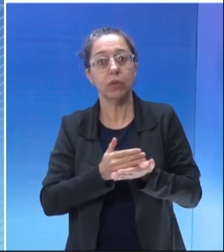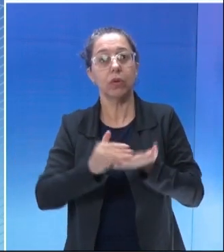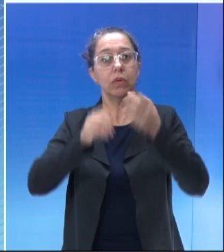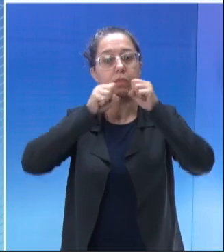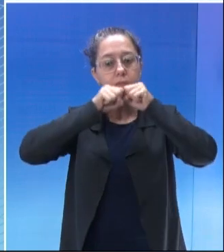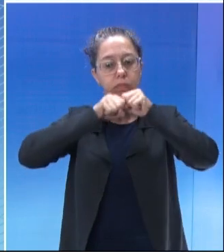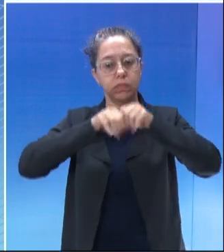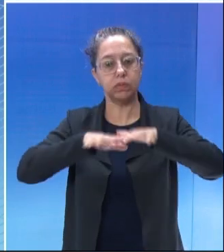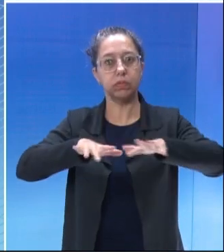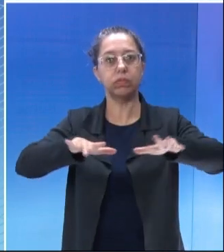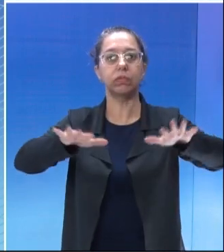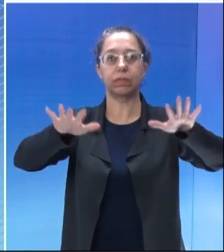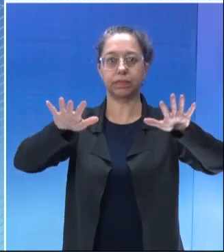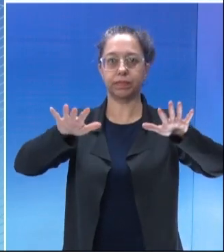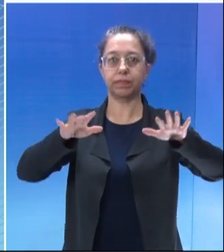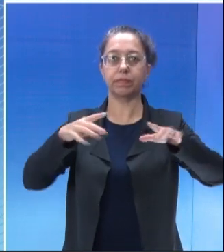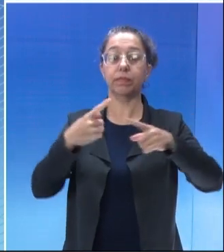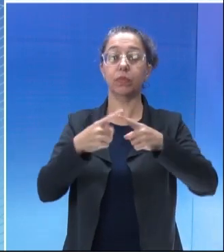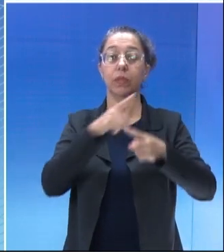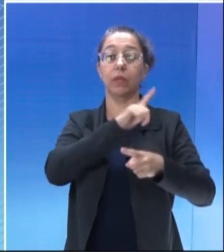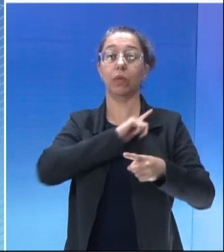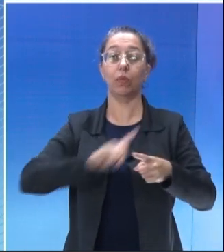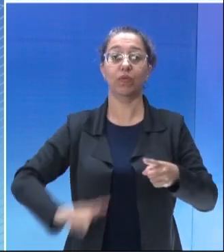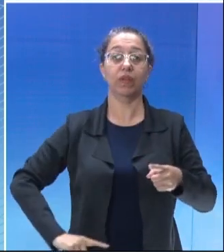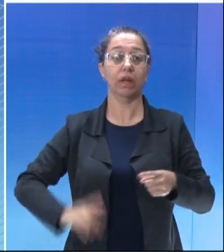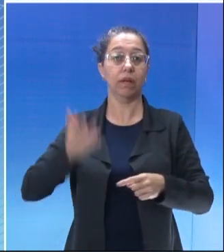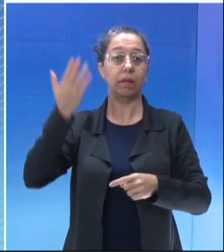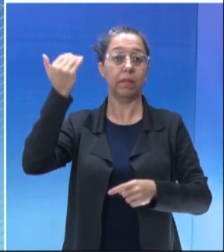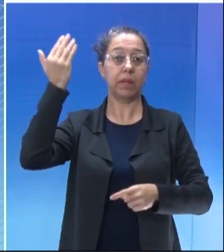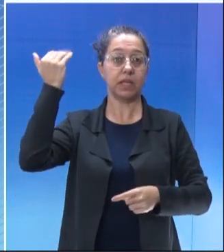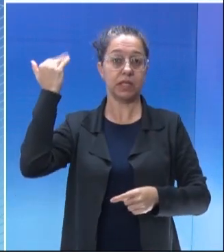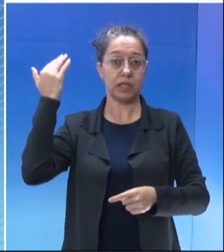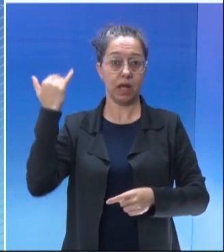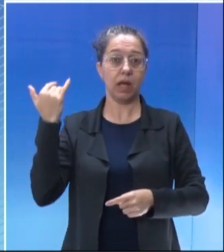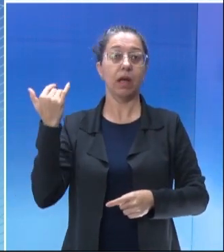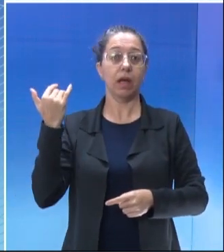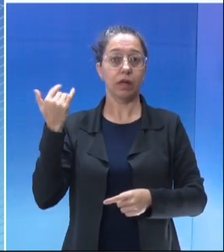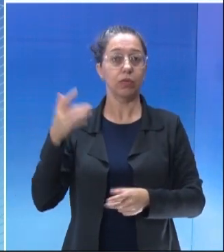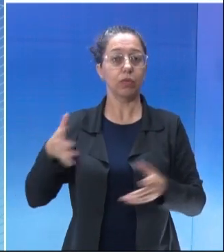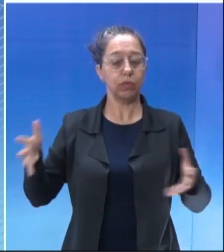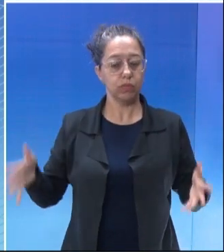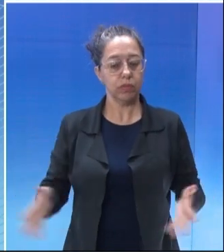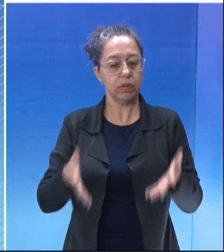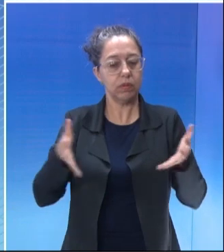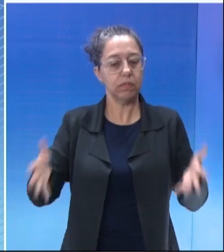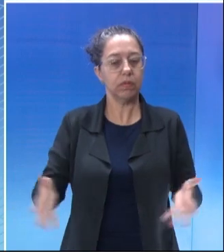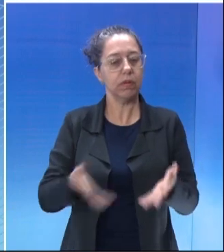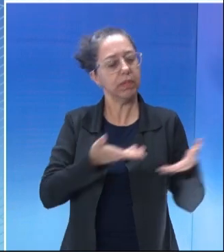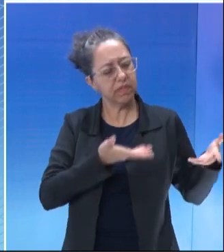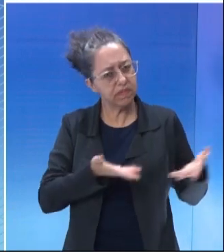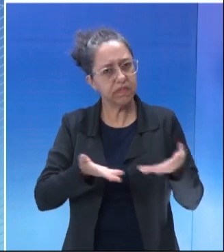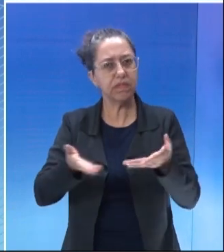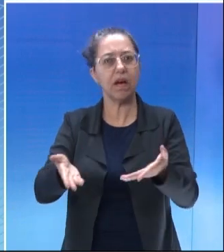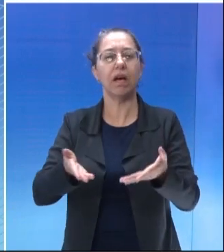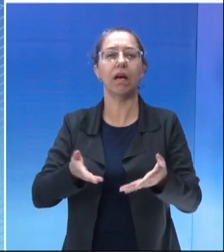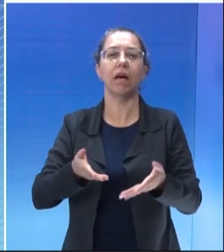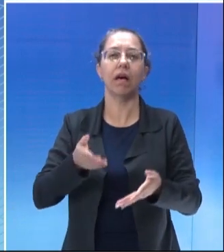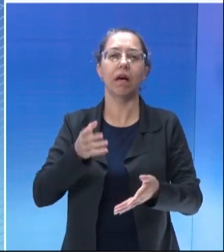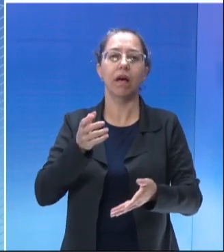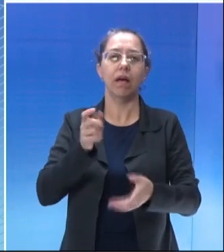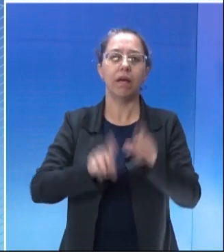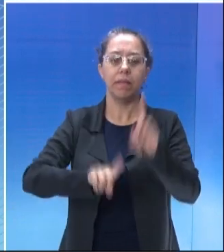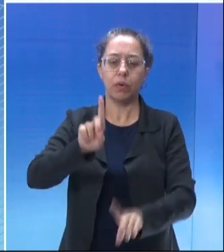época incentivava que as pessoas ocupassem a terra para torná-las produtivas, habitadas, o que tempos